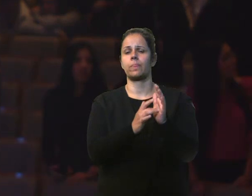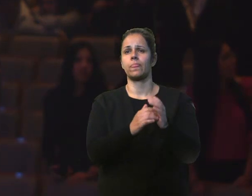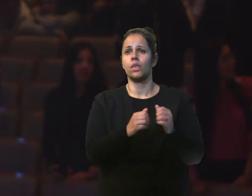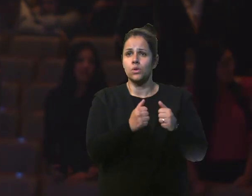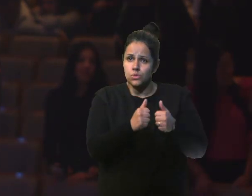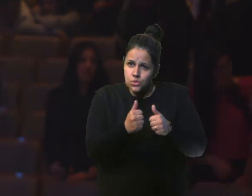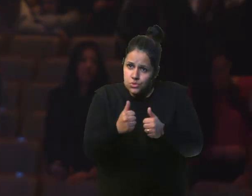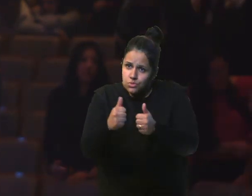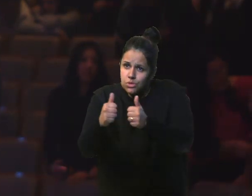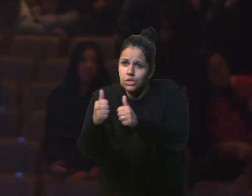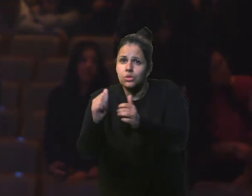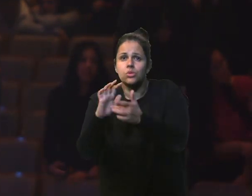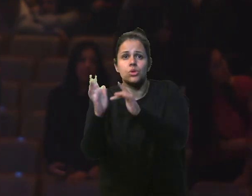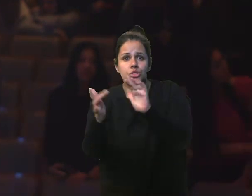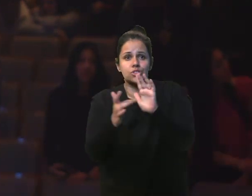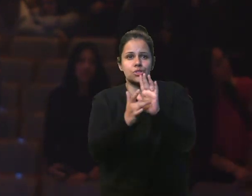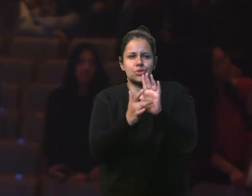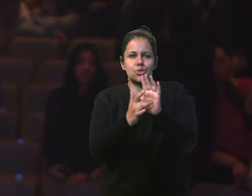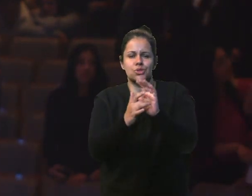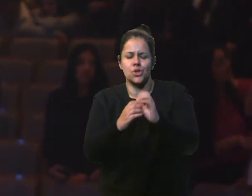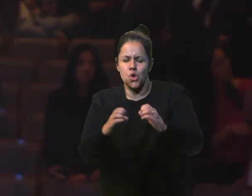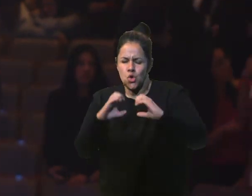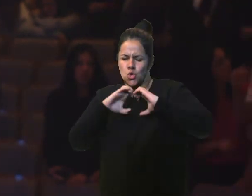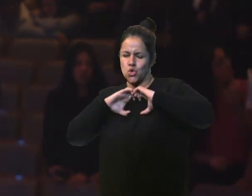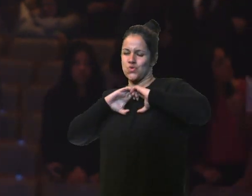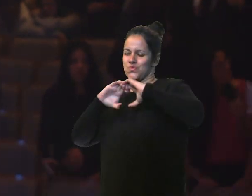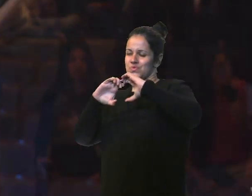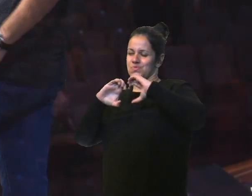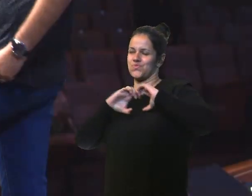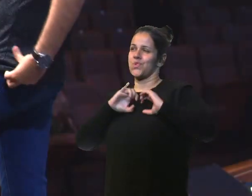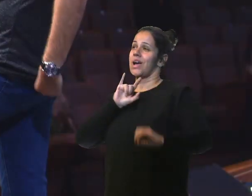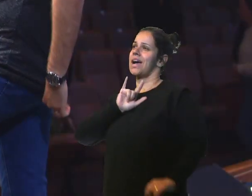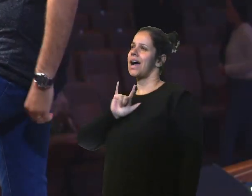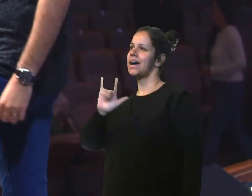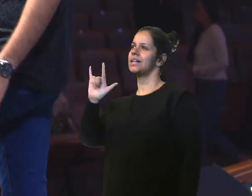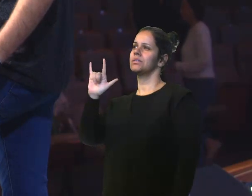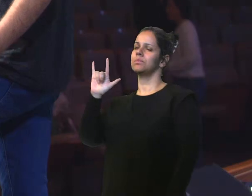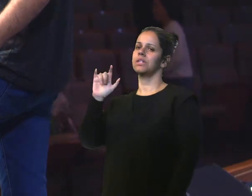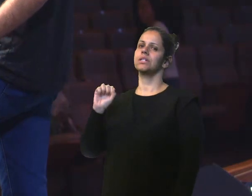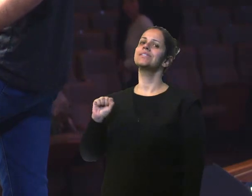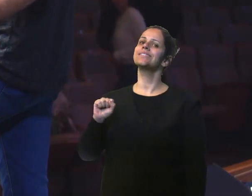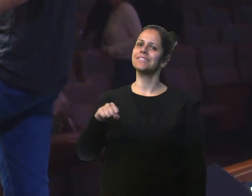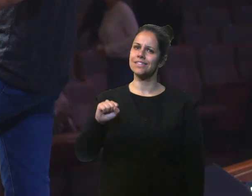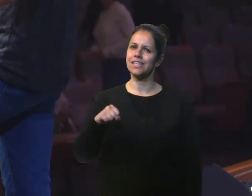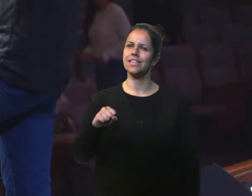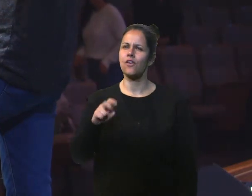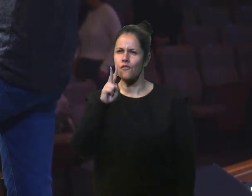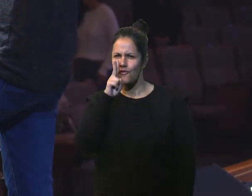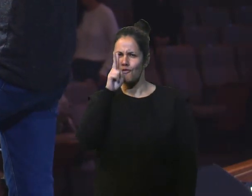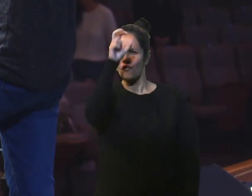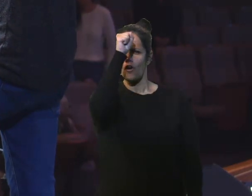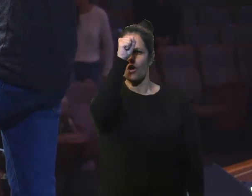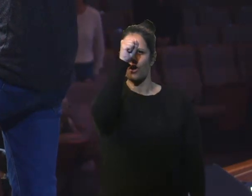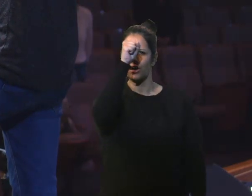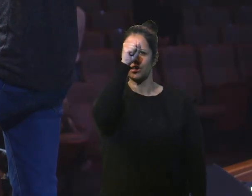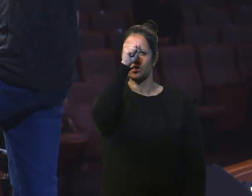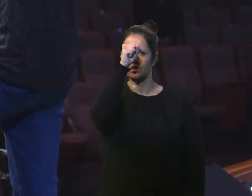é apenas apaixonado, não é apenas intenso, mas